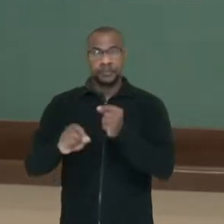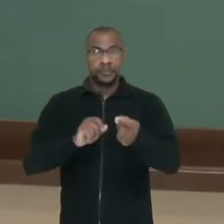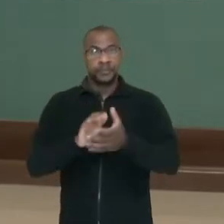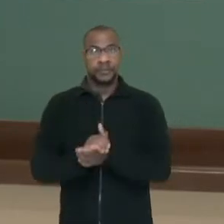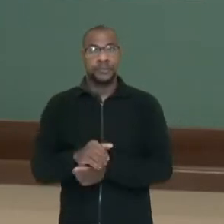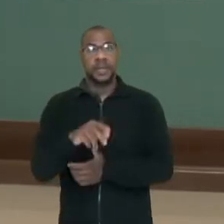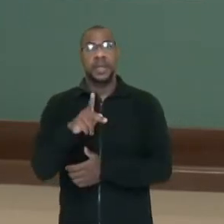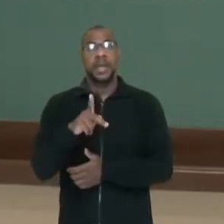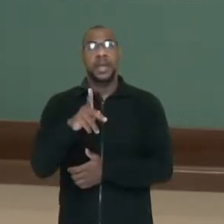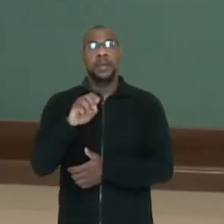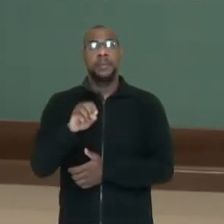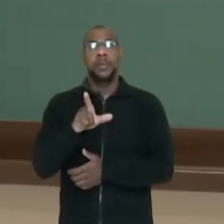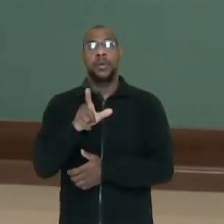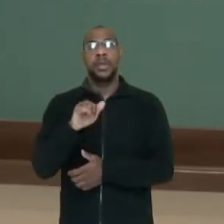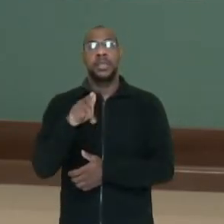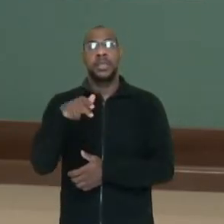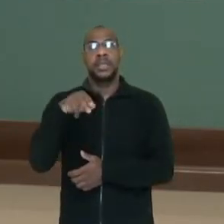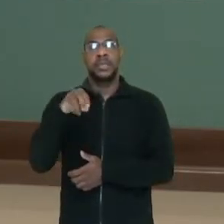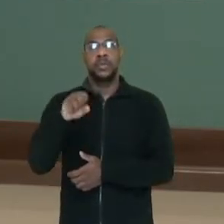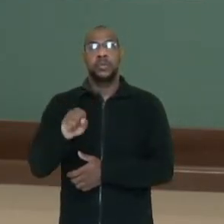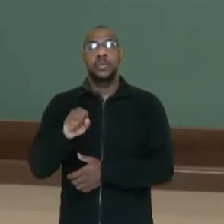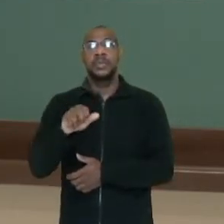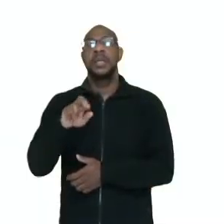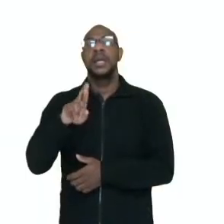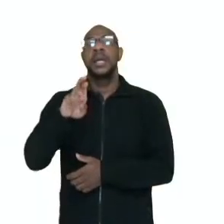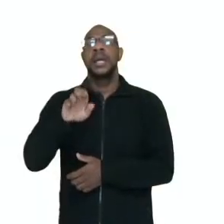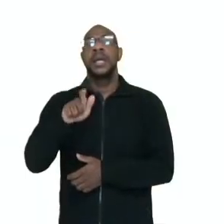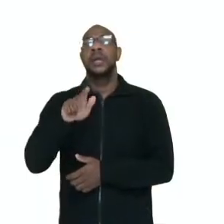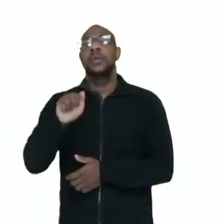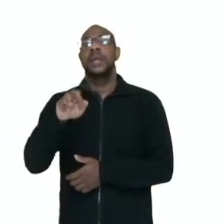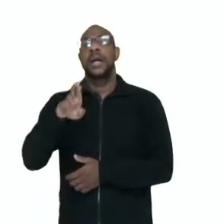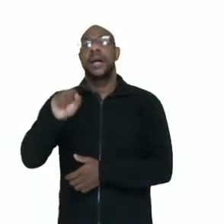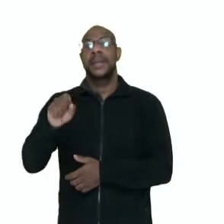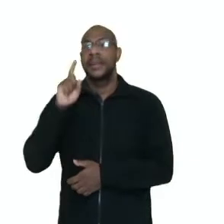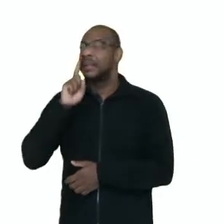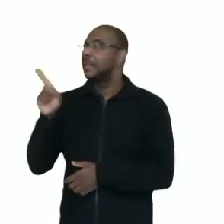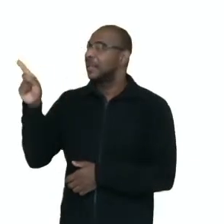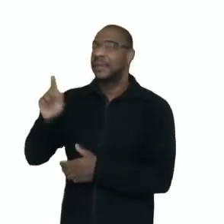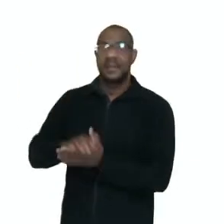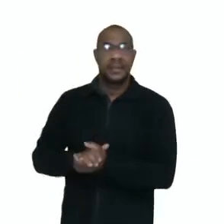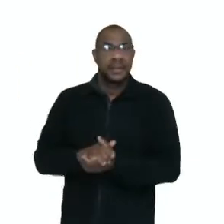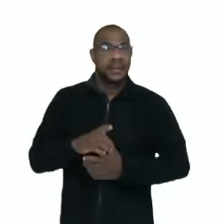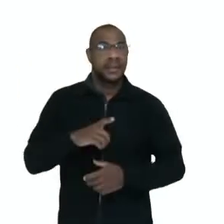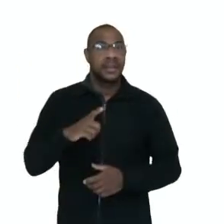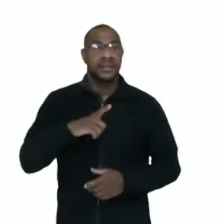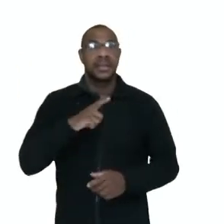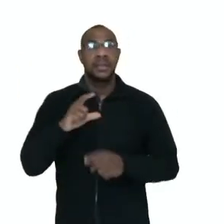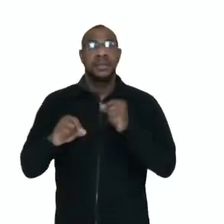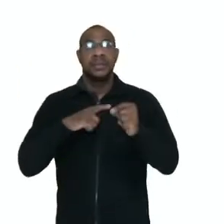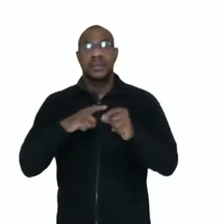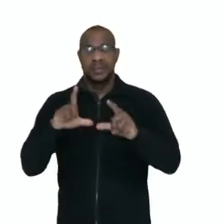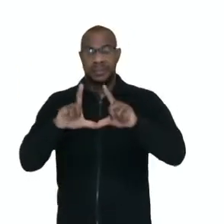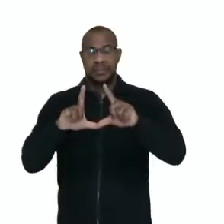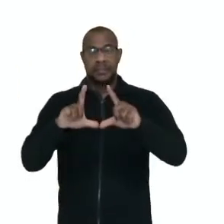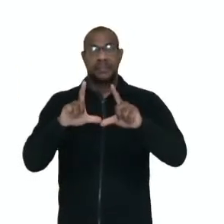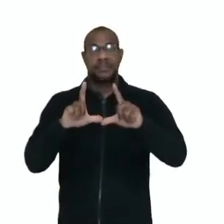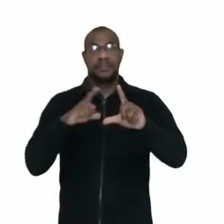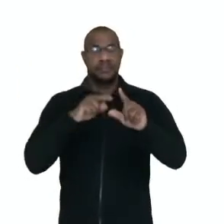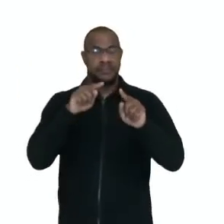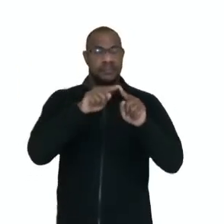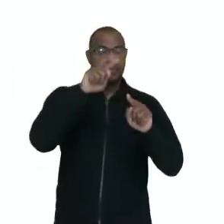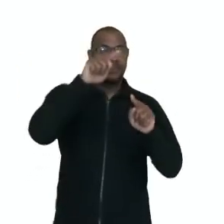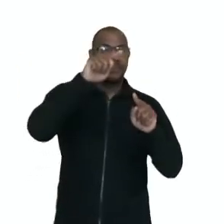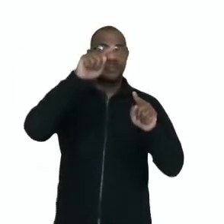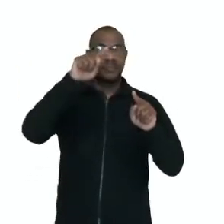definição: polígonos regulares. O que que são polígonos regulares? É todo polígono convexo que tem todos os lados com a mesma